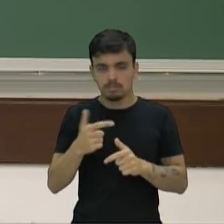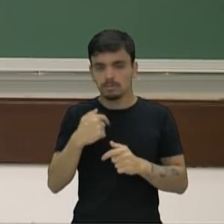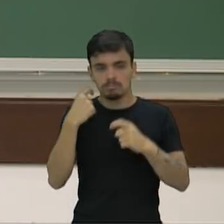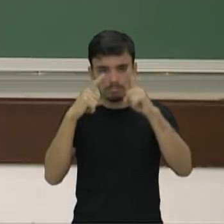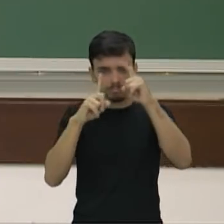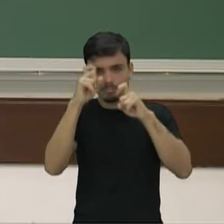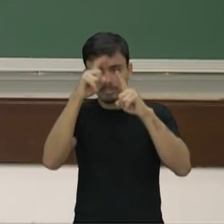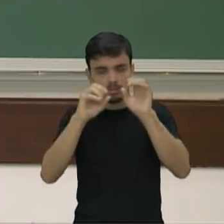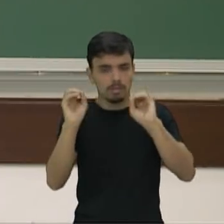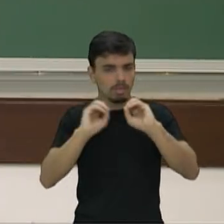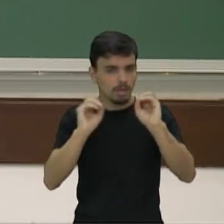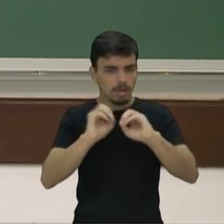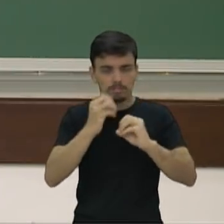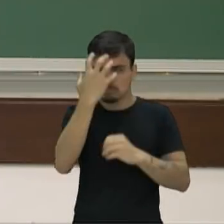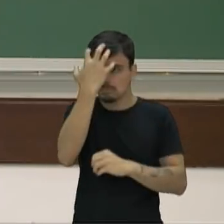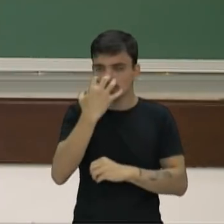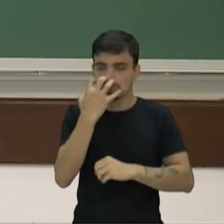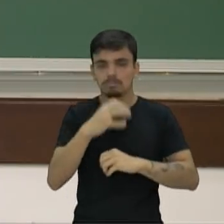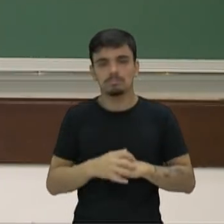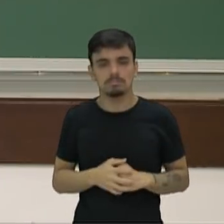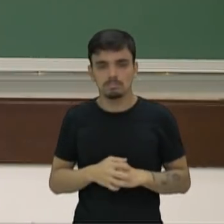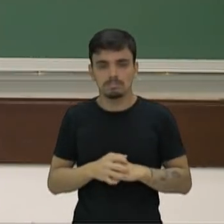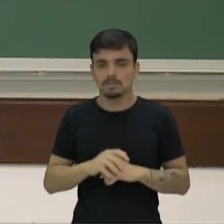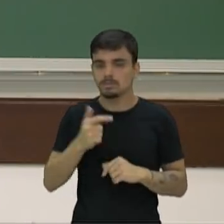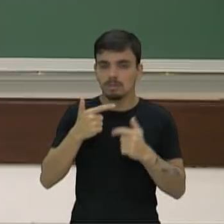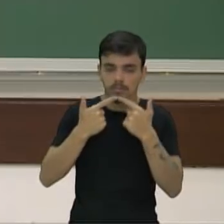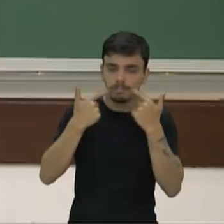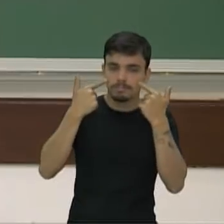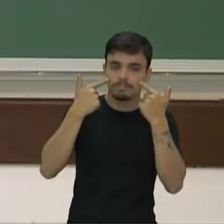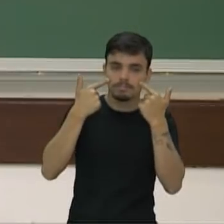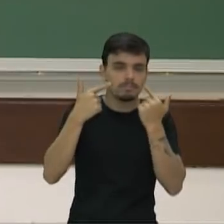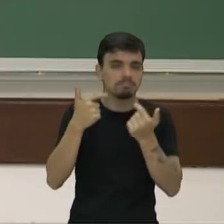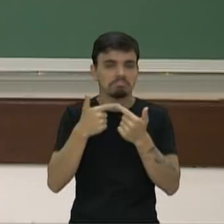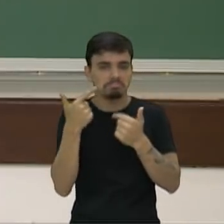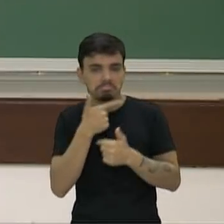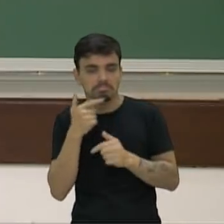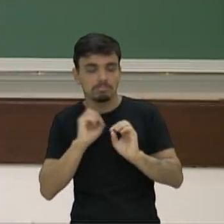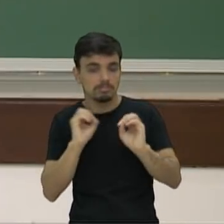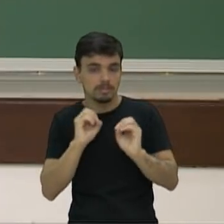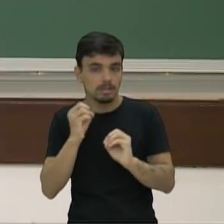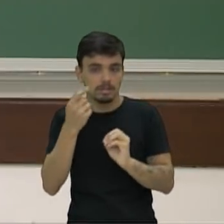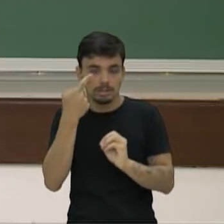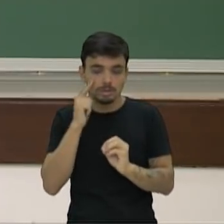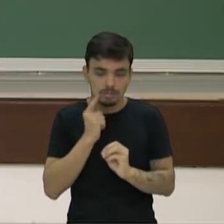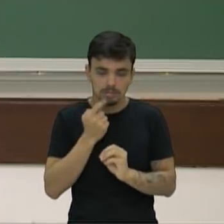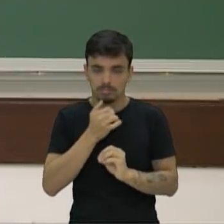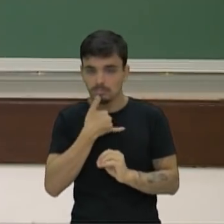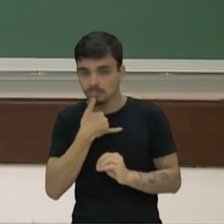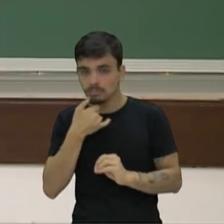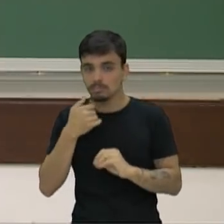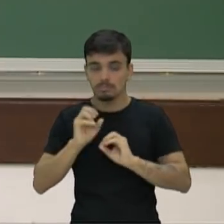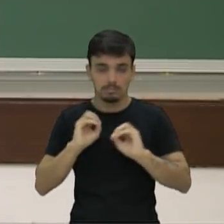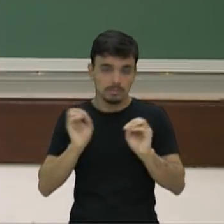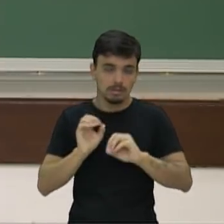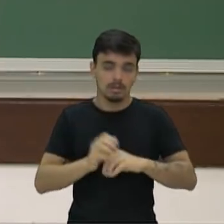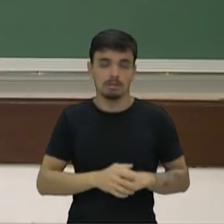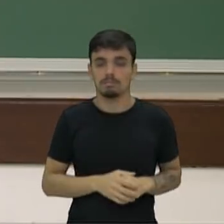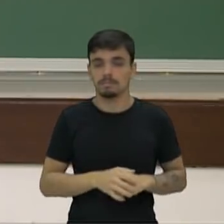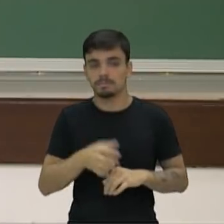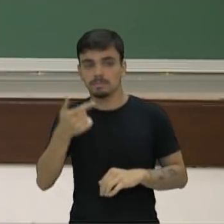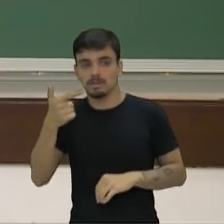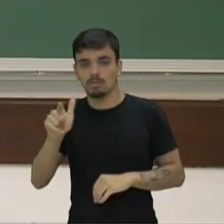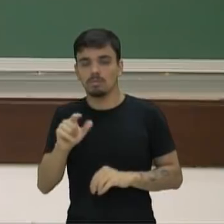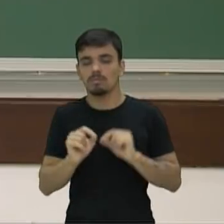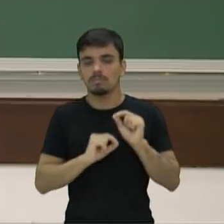feição. Está sério. Você não sabe se ele está sorrindo, se ele está triste, se ele está alegre, está feliz, está chorando, nada. Aqui você